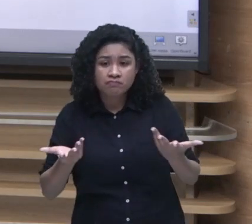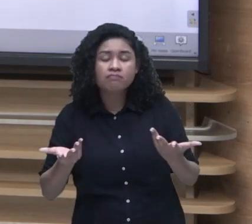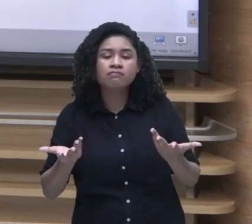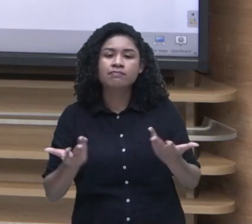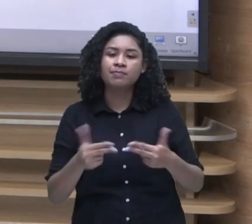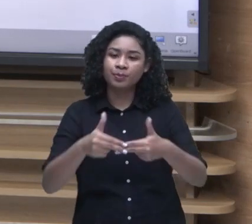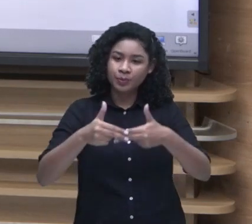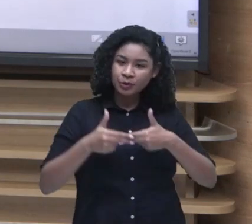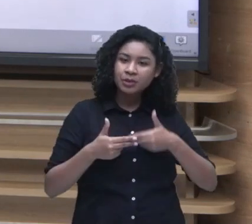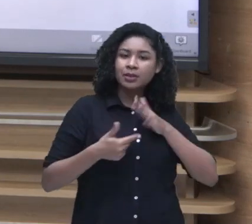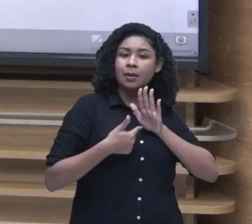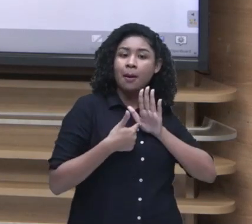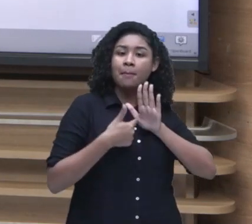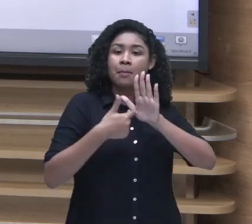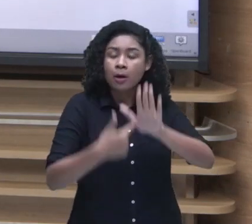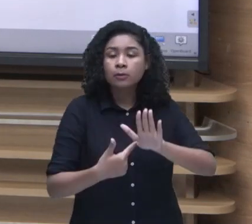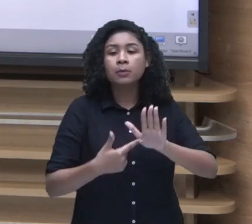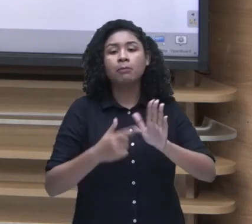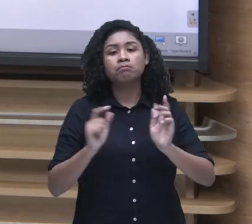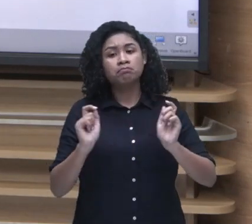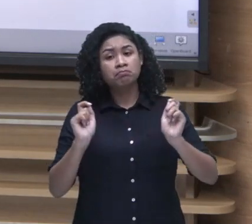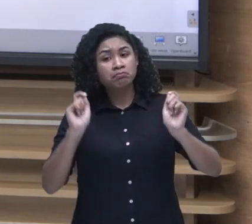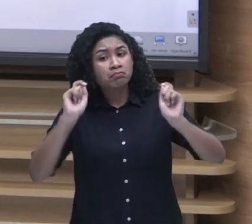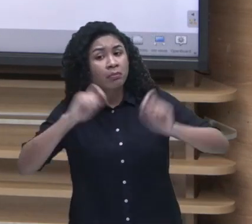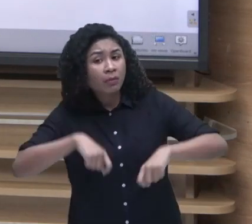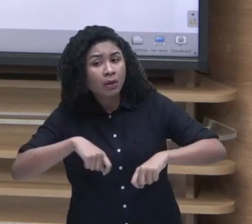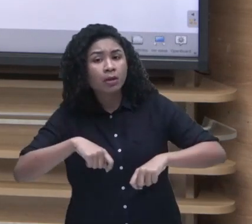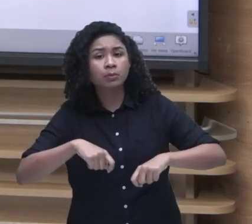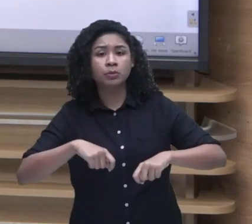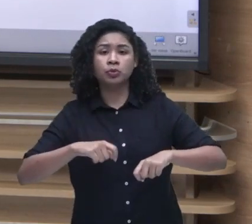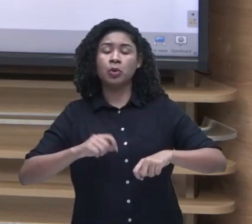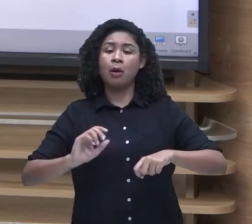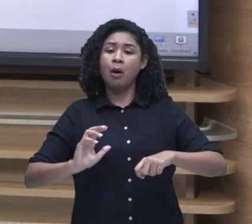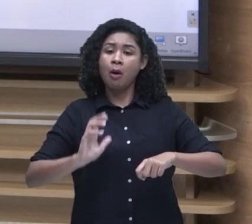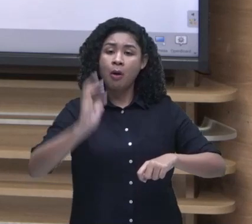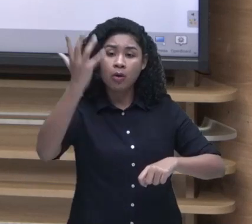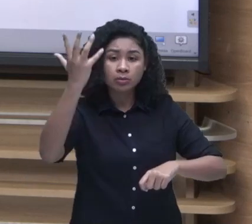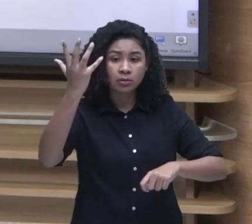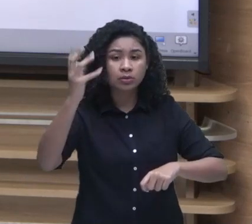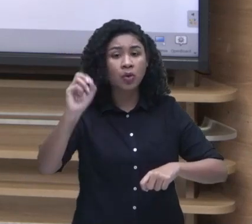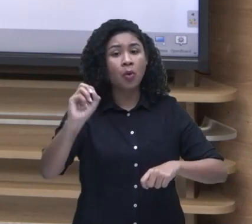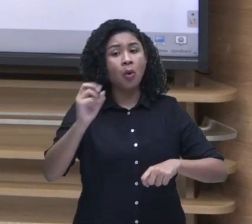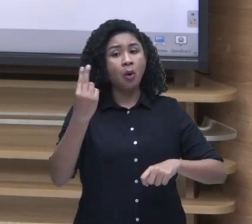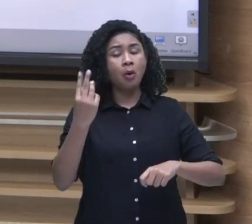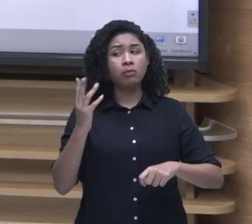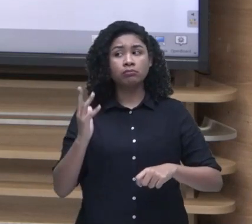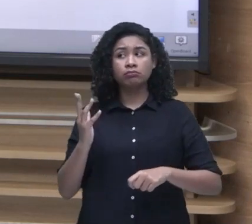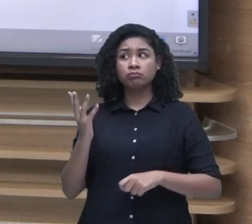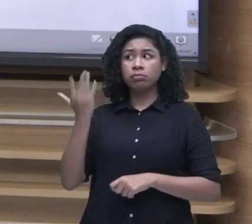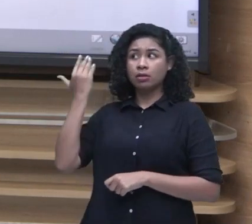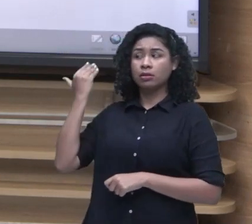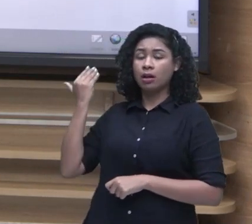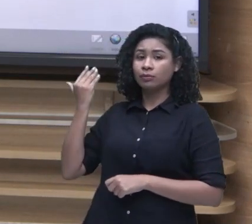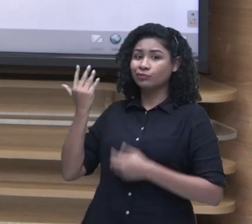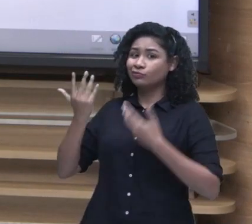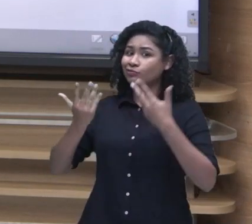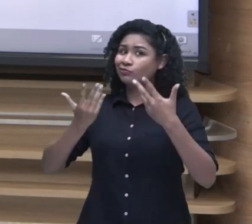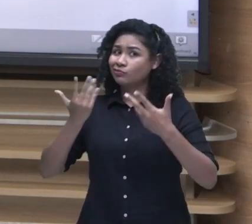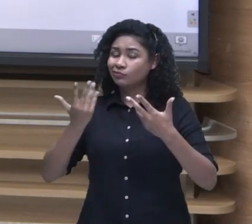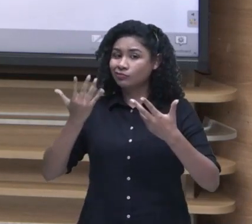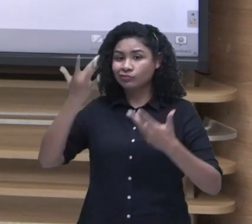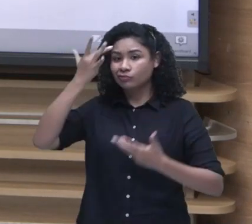uma possibilidade de algo ter acontecido ou vir acontecer. Quando houver